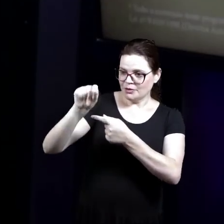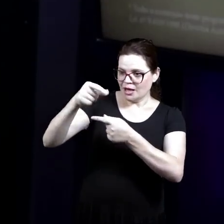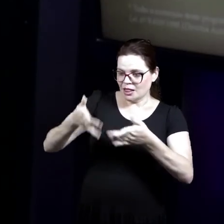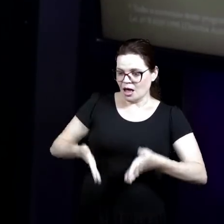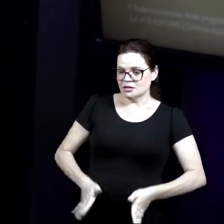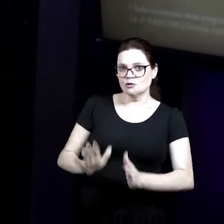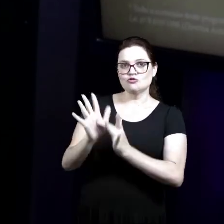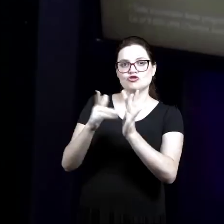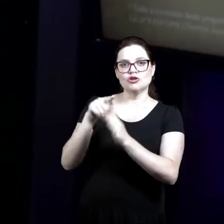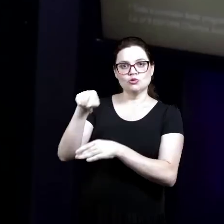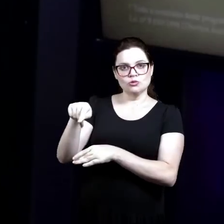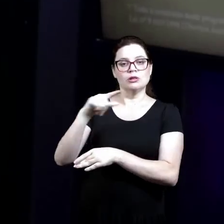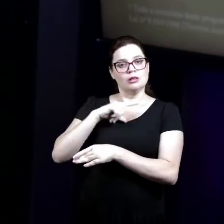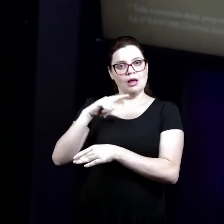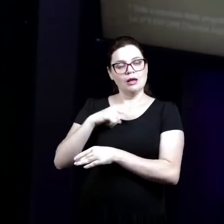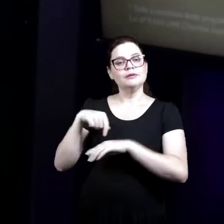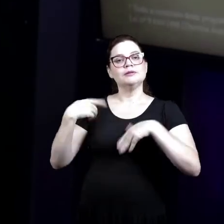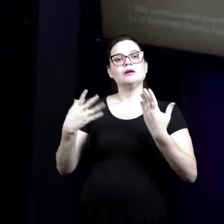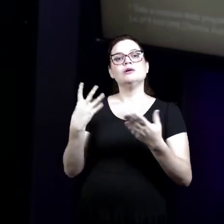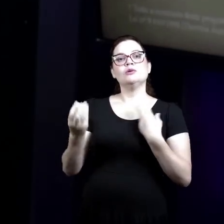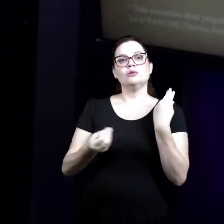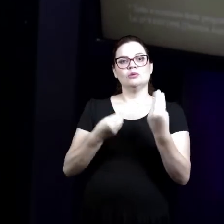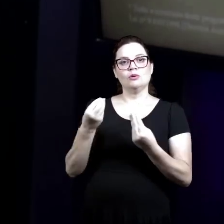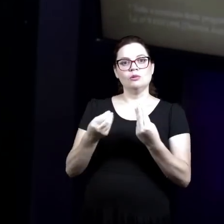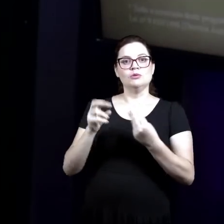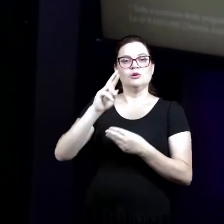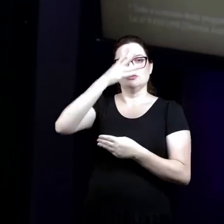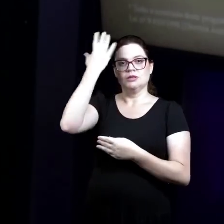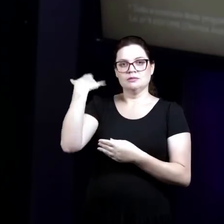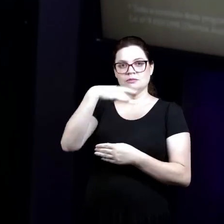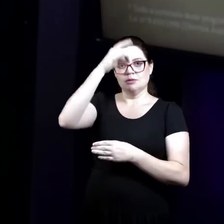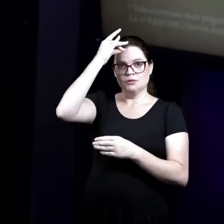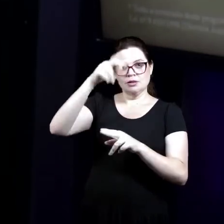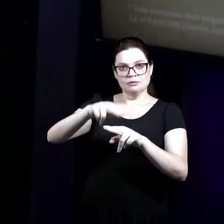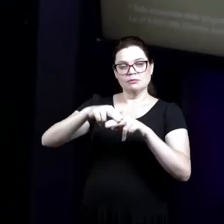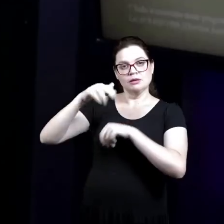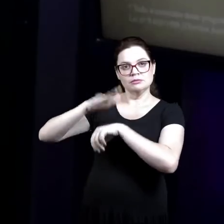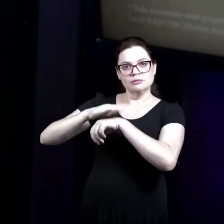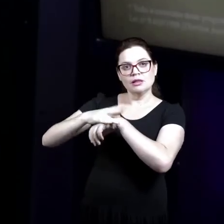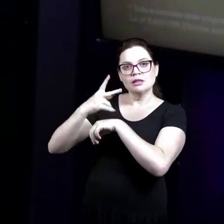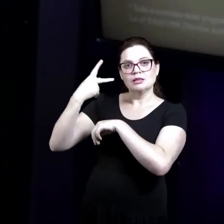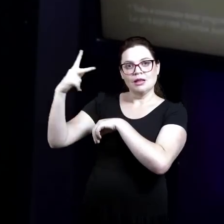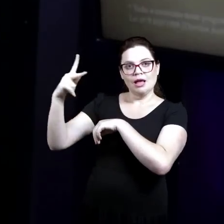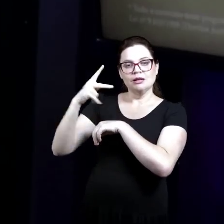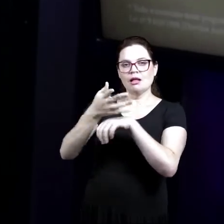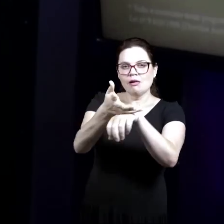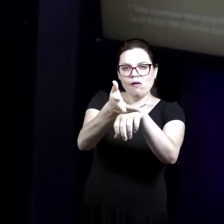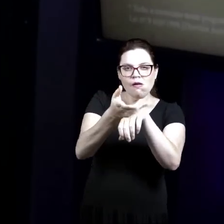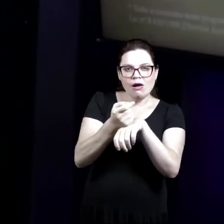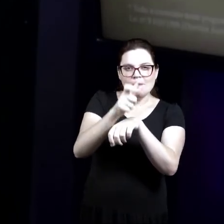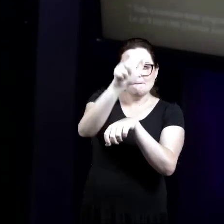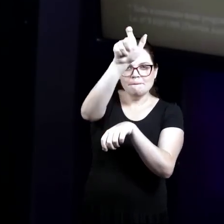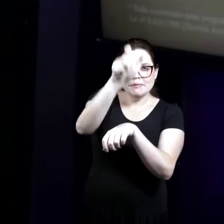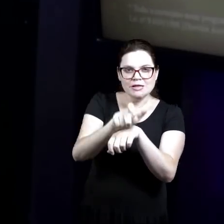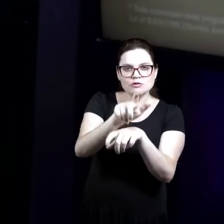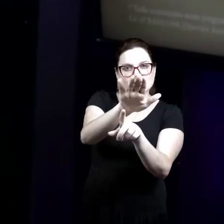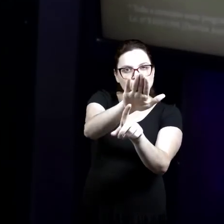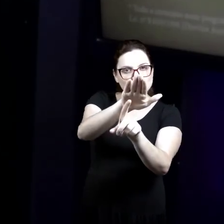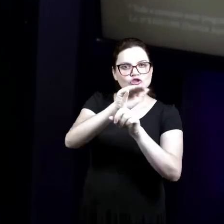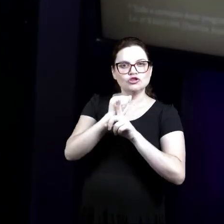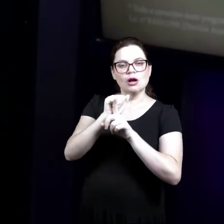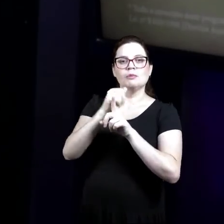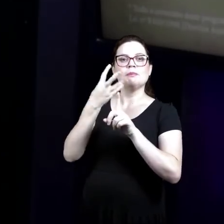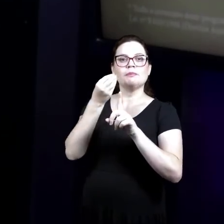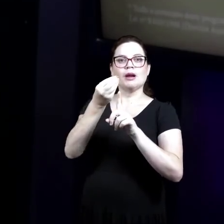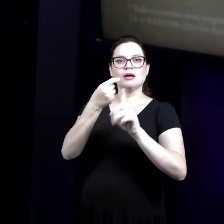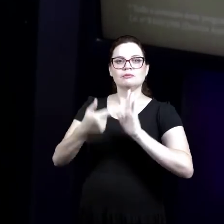Isso mesmo. Então hoje, como Deus faz? Deus, através do Espírito Santo dele, né? Ele chama o homem para a sua presença, para